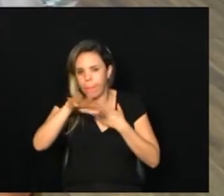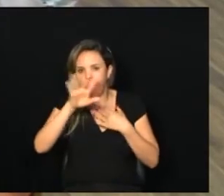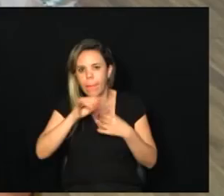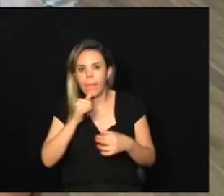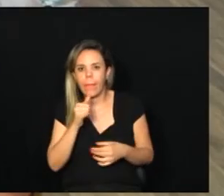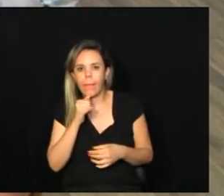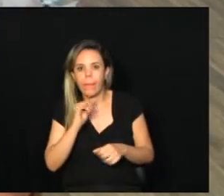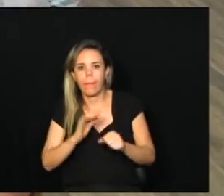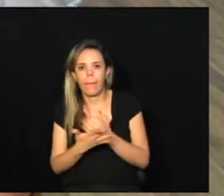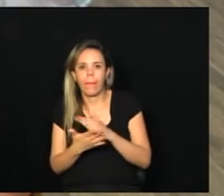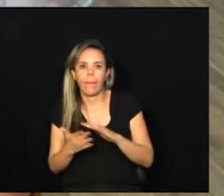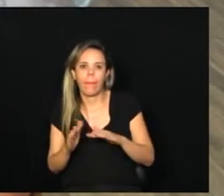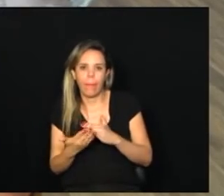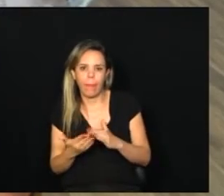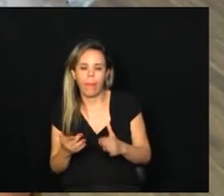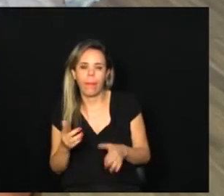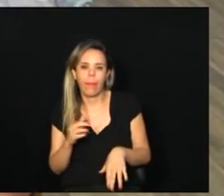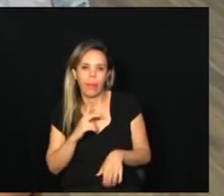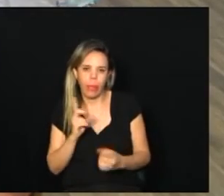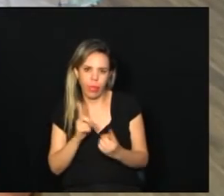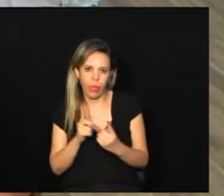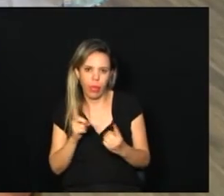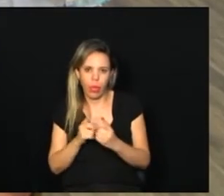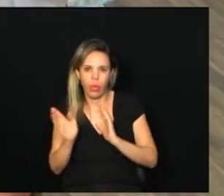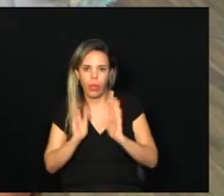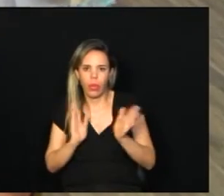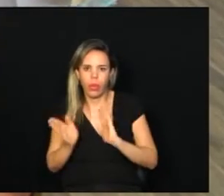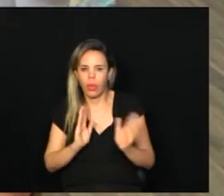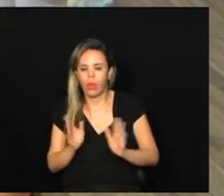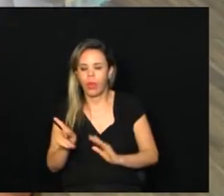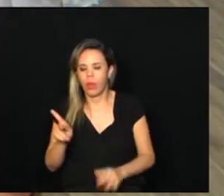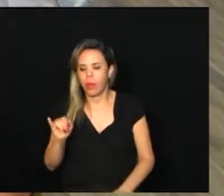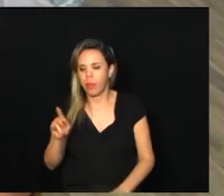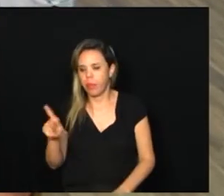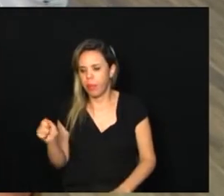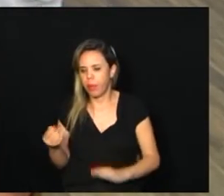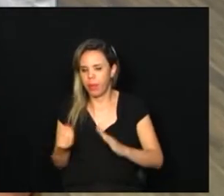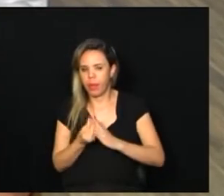ficam nesses bairros, mas eles serão servidos com os caminhões-pipa da